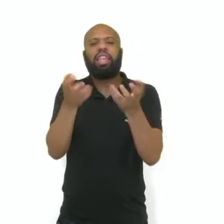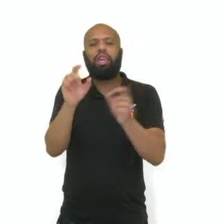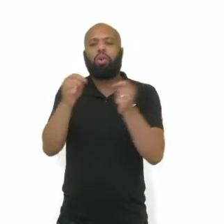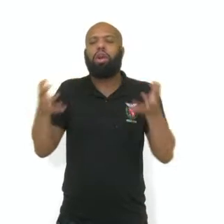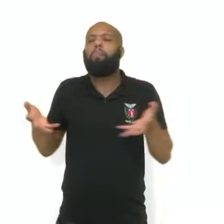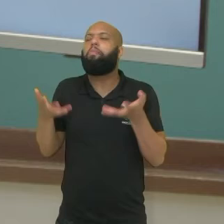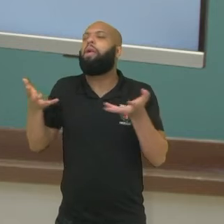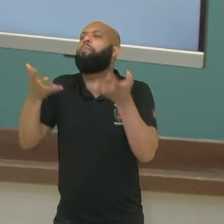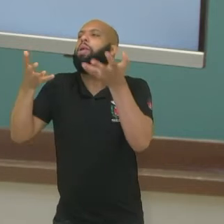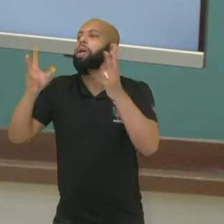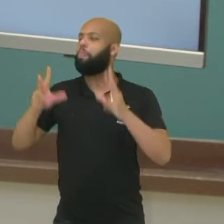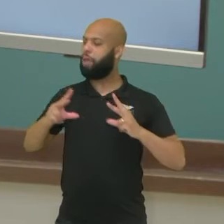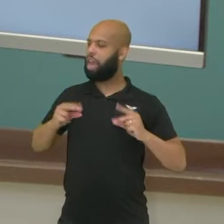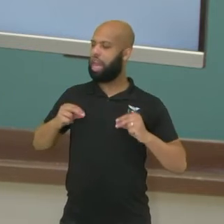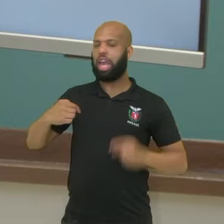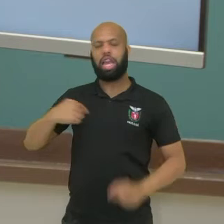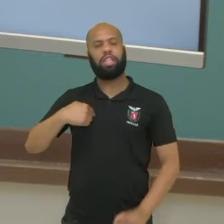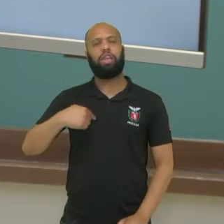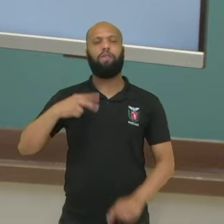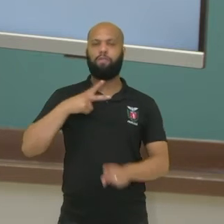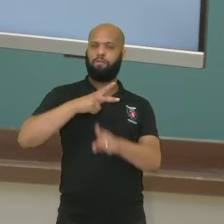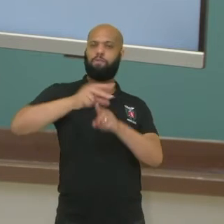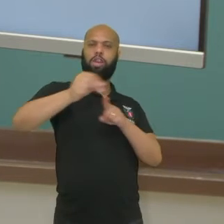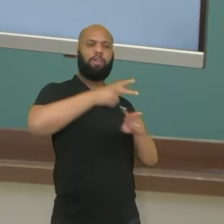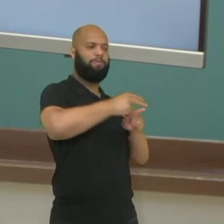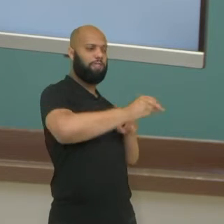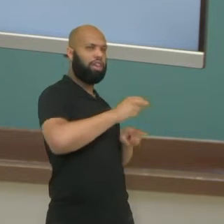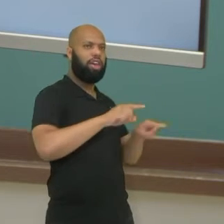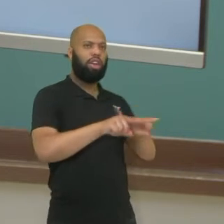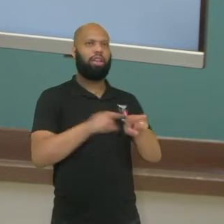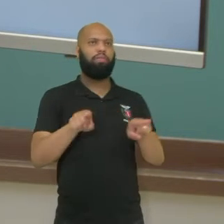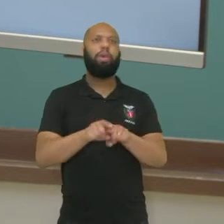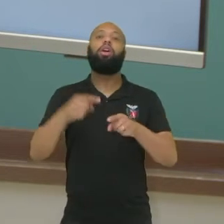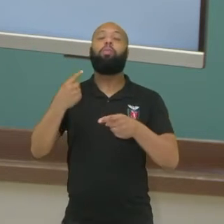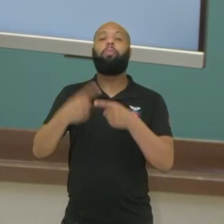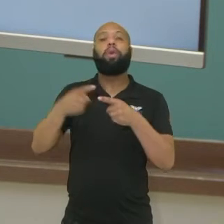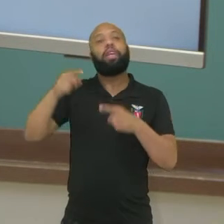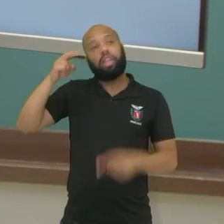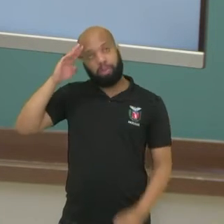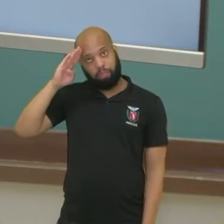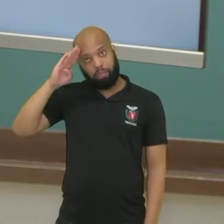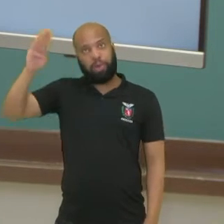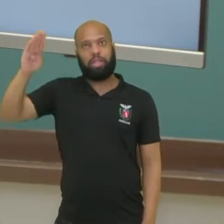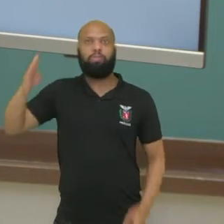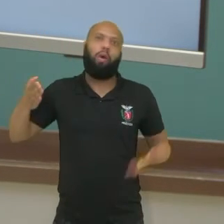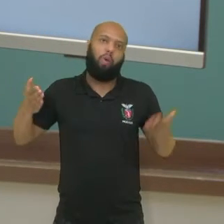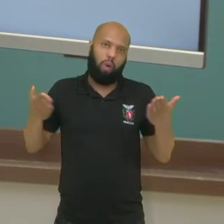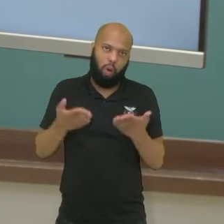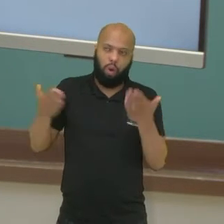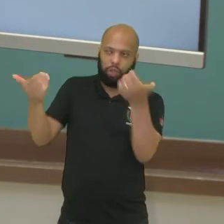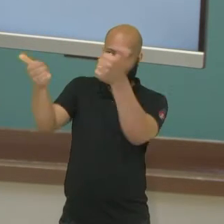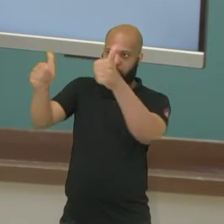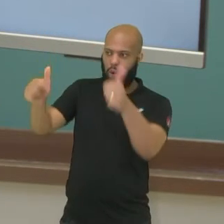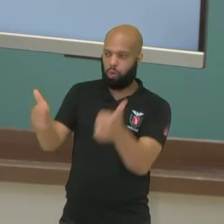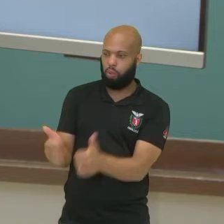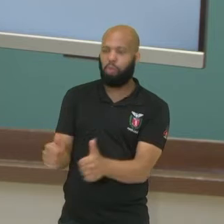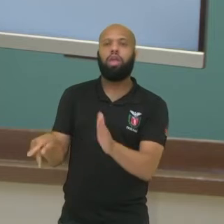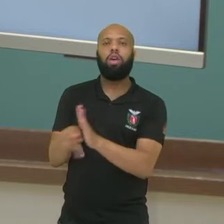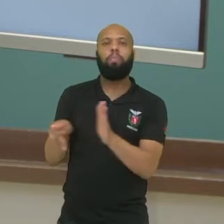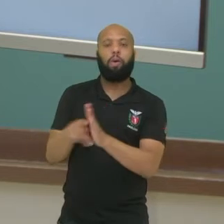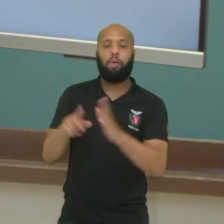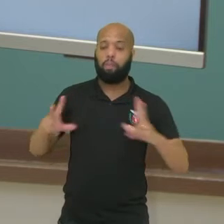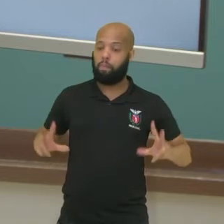das vitórias expansionistas a Napoleão Bonaparte, hoje um dos principais monumentos, né, de Paris, ali quando se visita